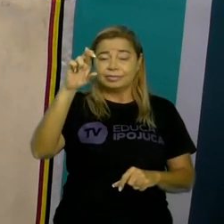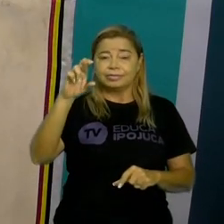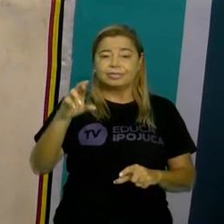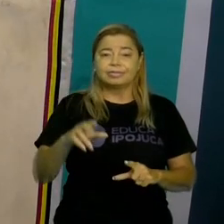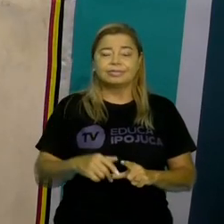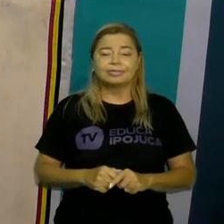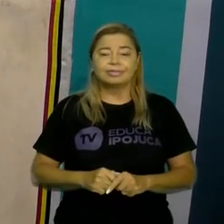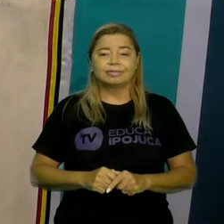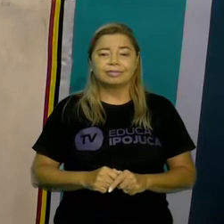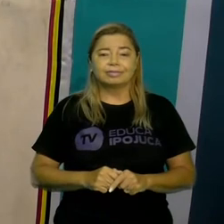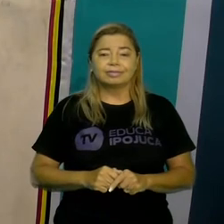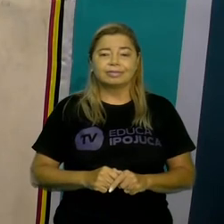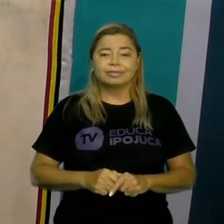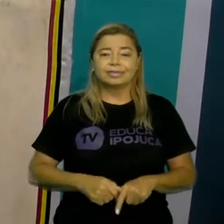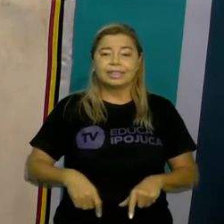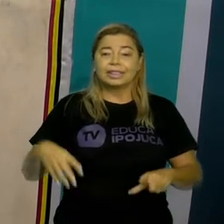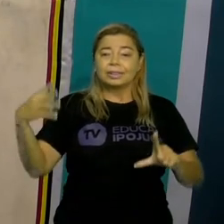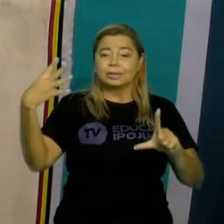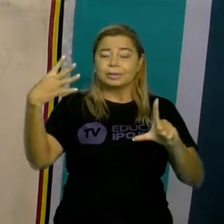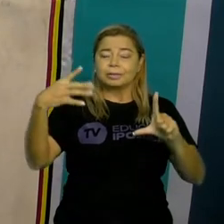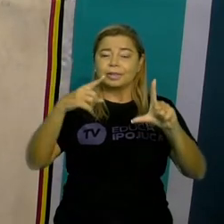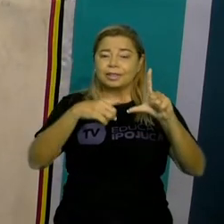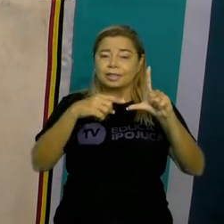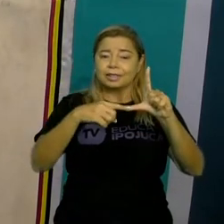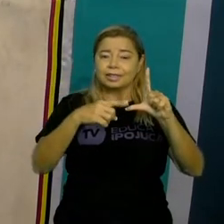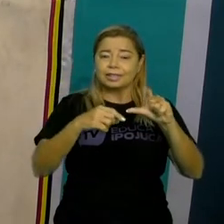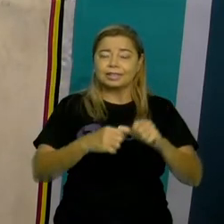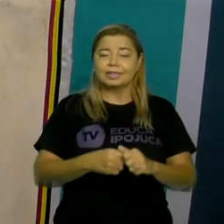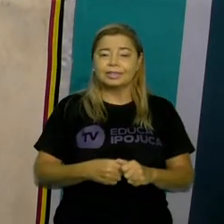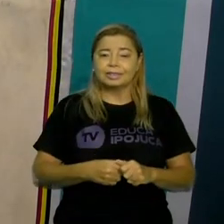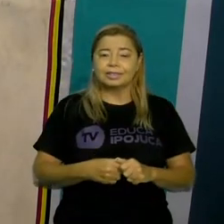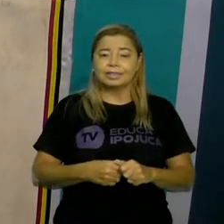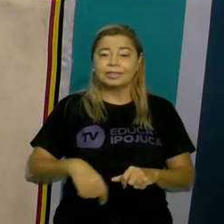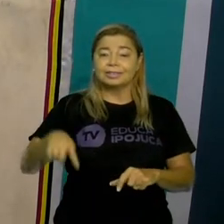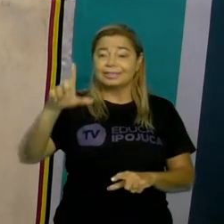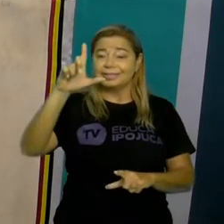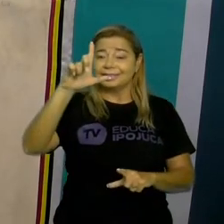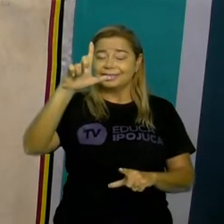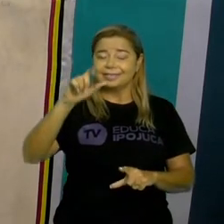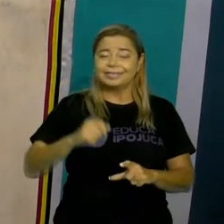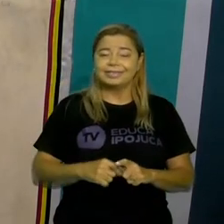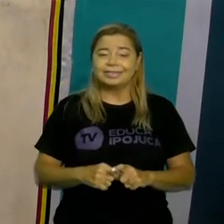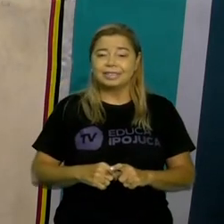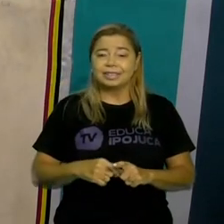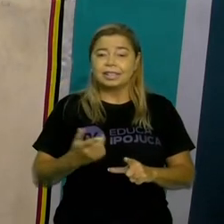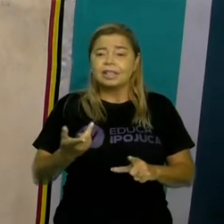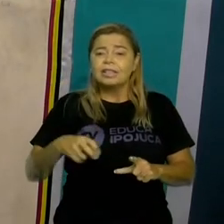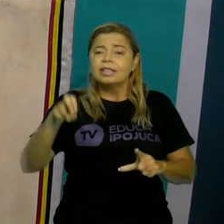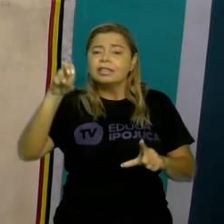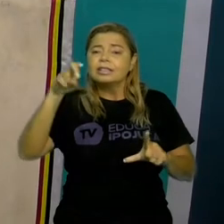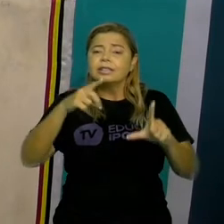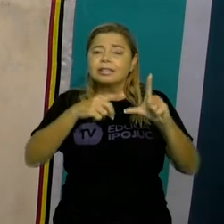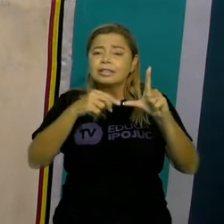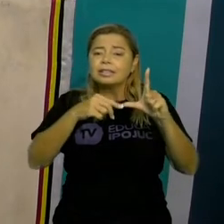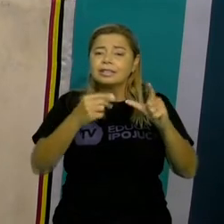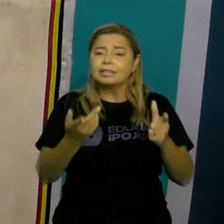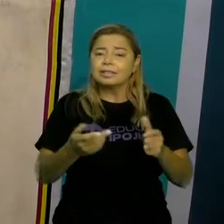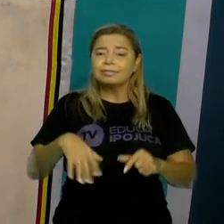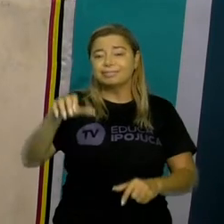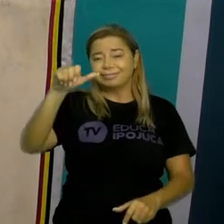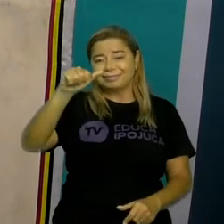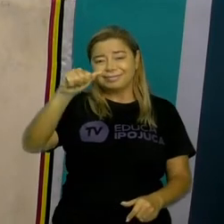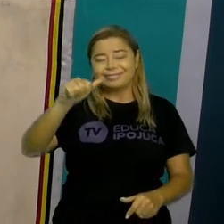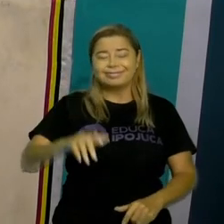R. Quarta letra, letrinha L. E a última letra, letrinha